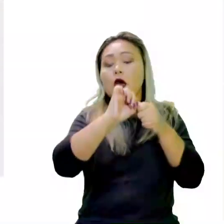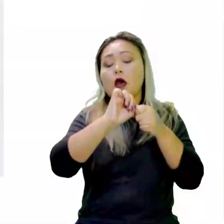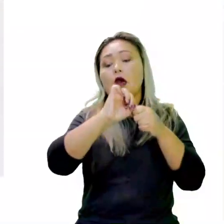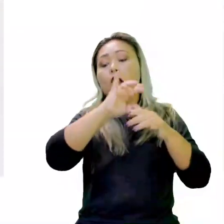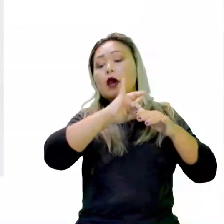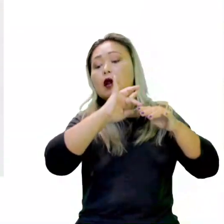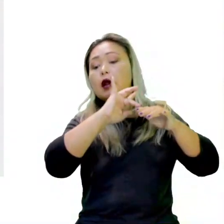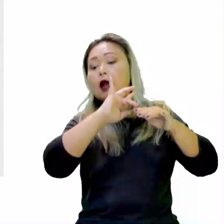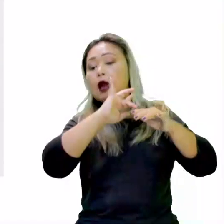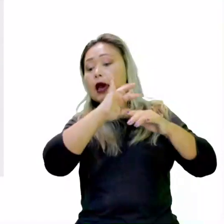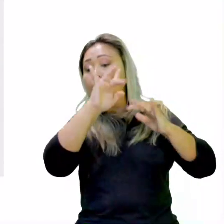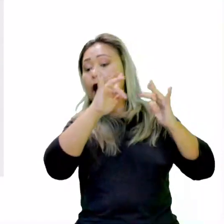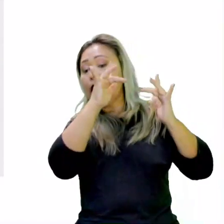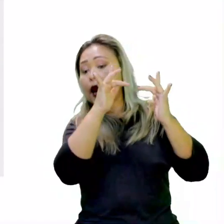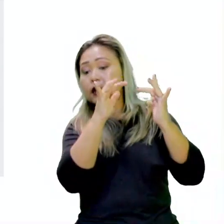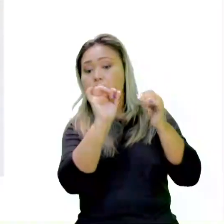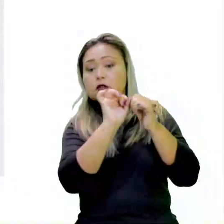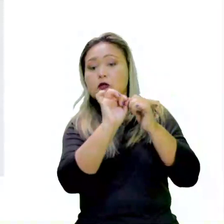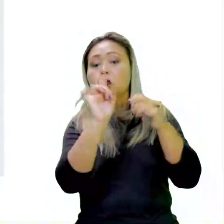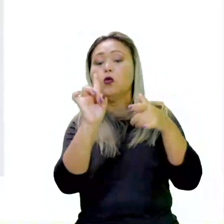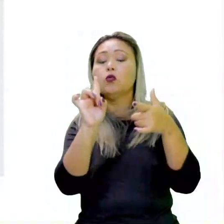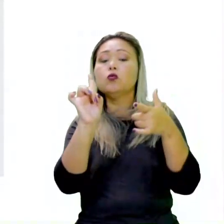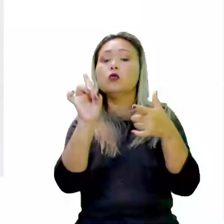período clássico. A Grécia